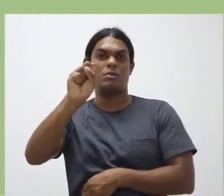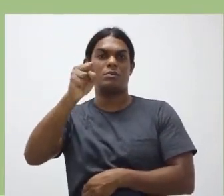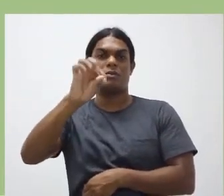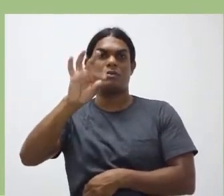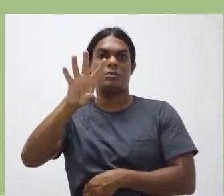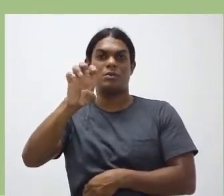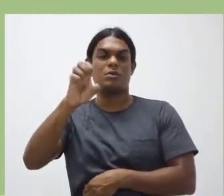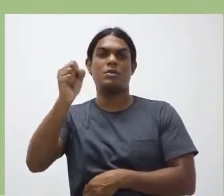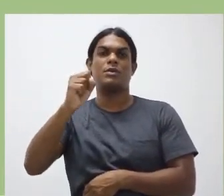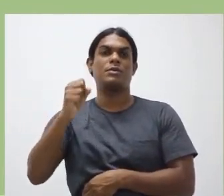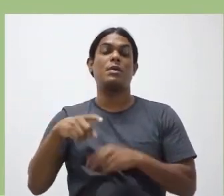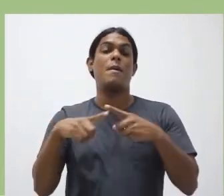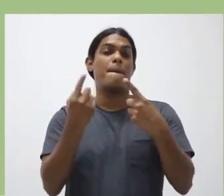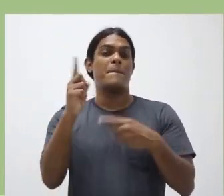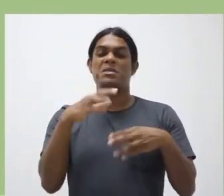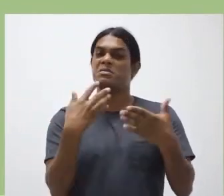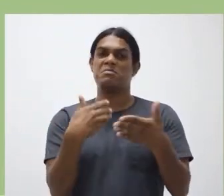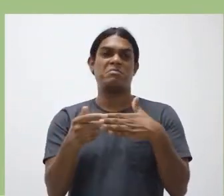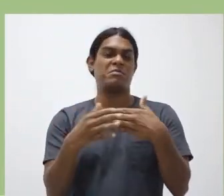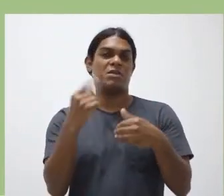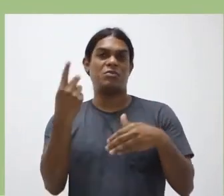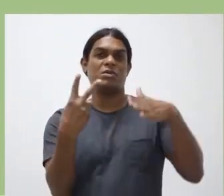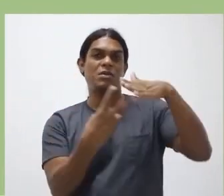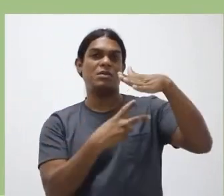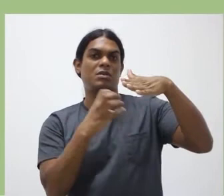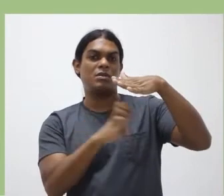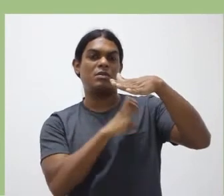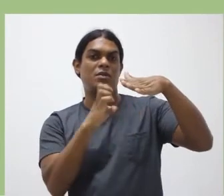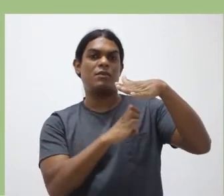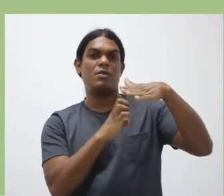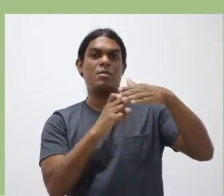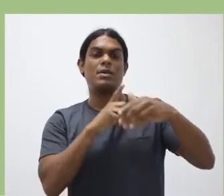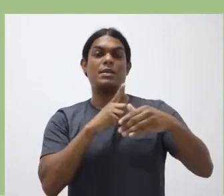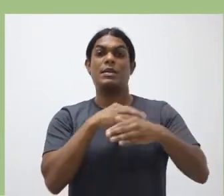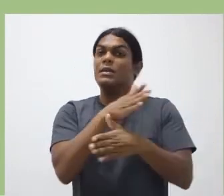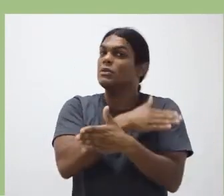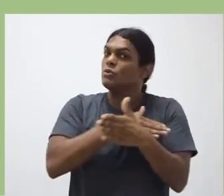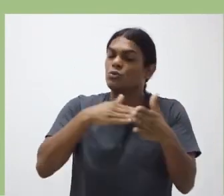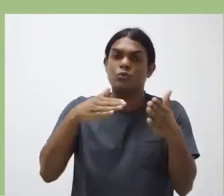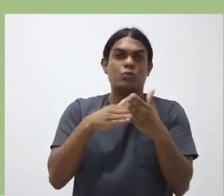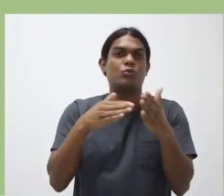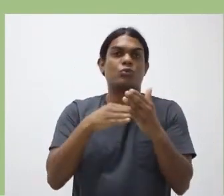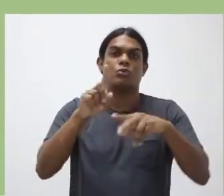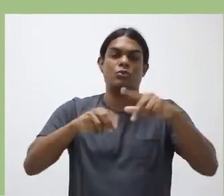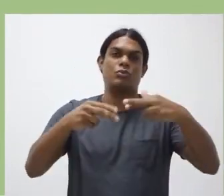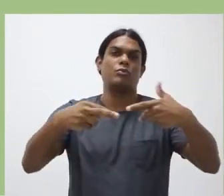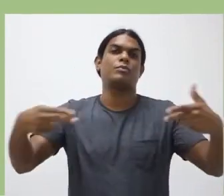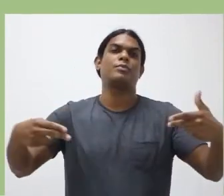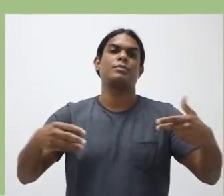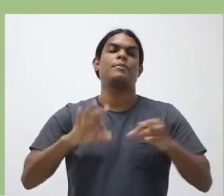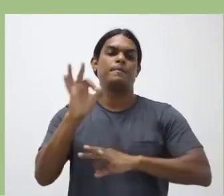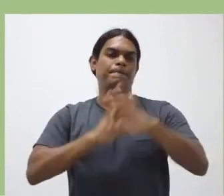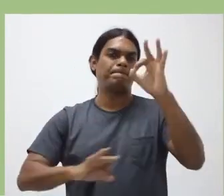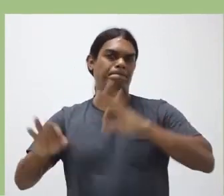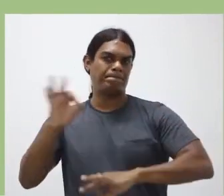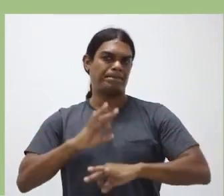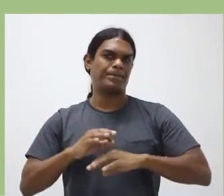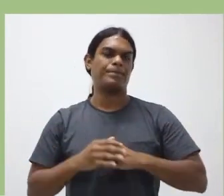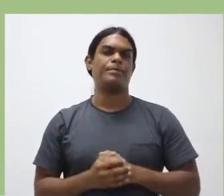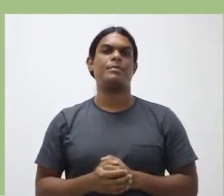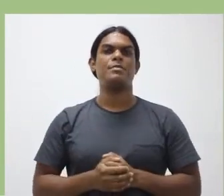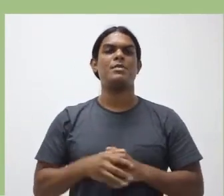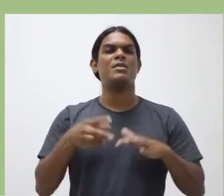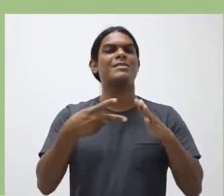entanto, nenhuma das duas fábricas produz todos os itens do portfólio da organização.